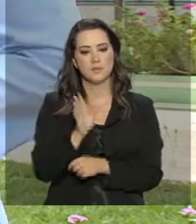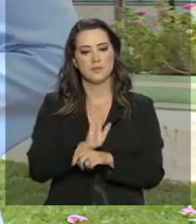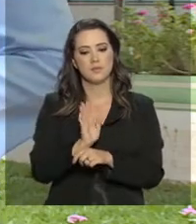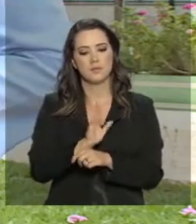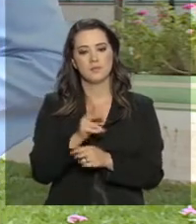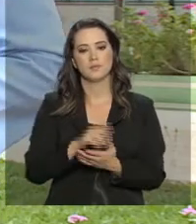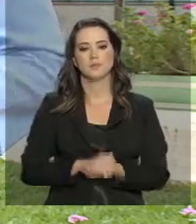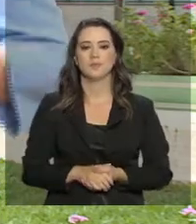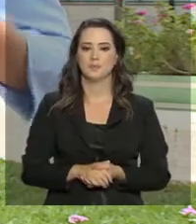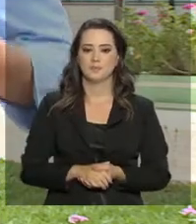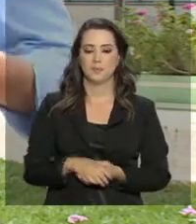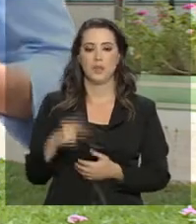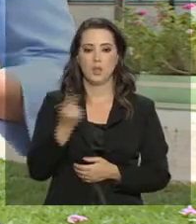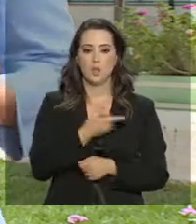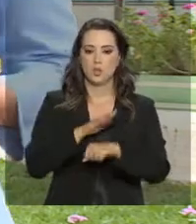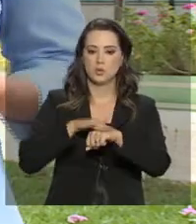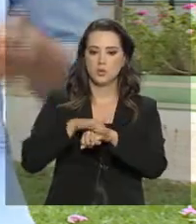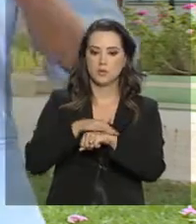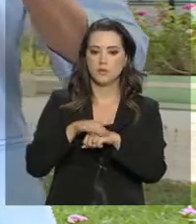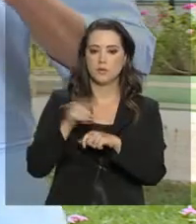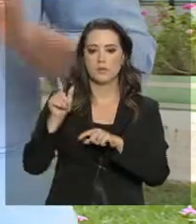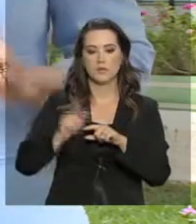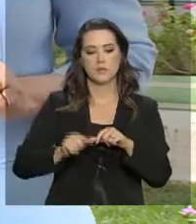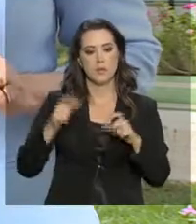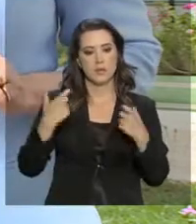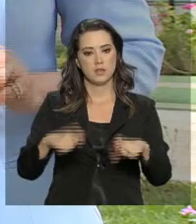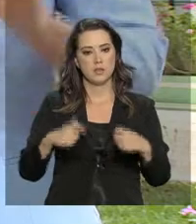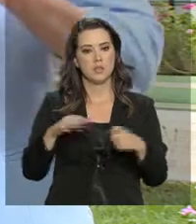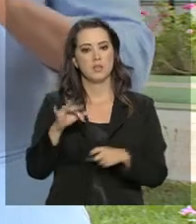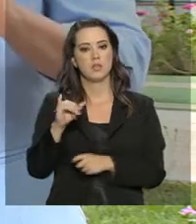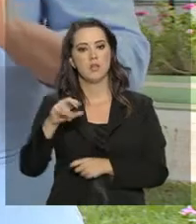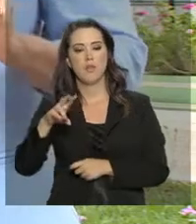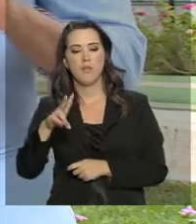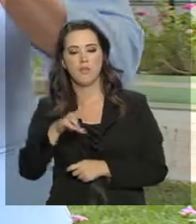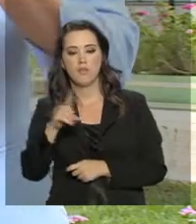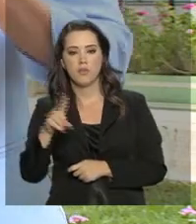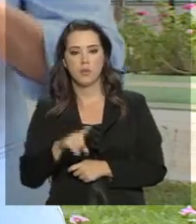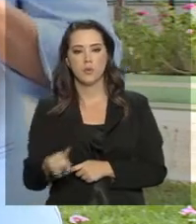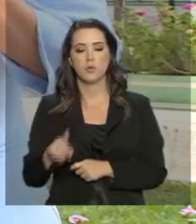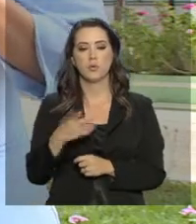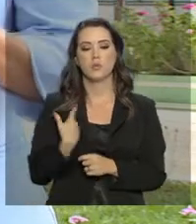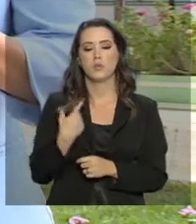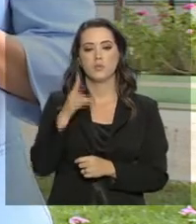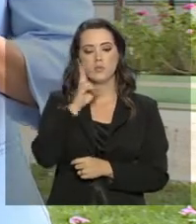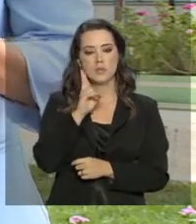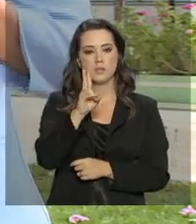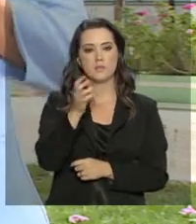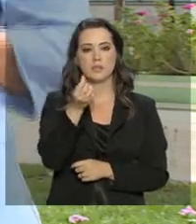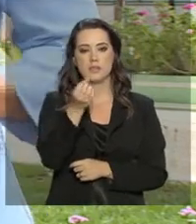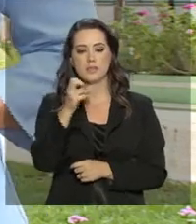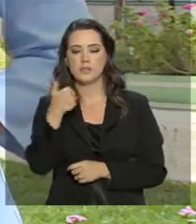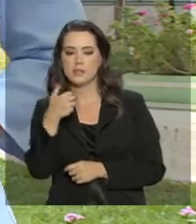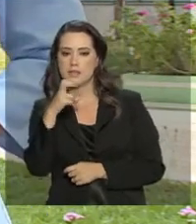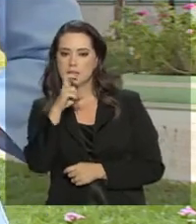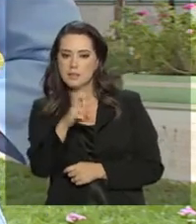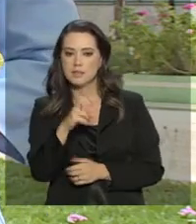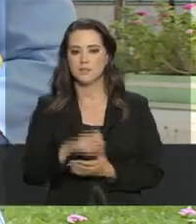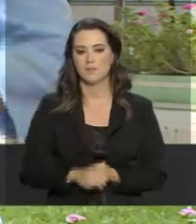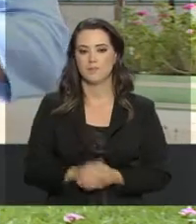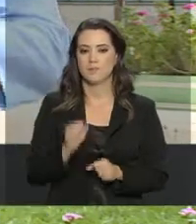vista é isso mesmo a nossa conversa foi gravada aqui na fiocruz e vai ao ar às 6 e 15 a gente aguarda